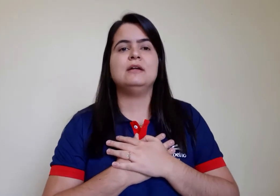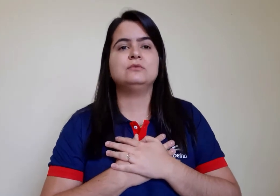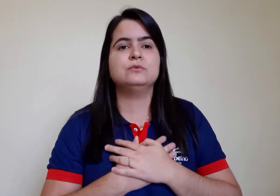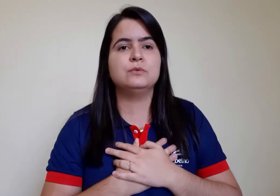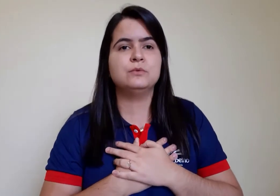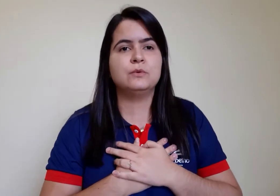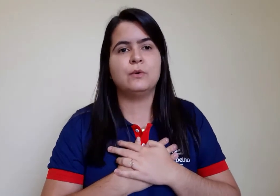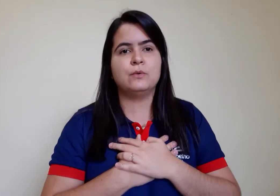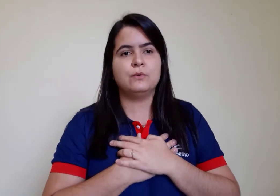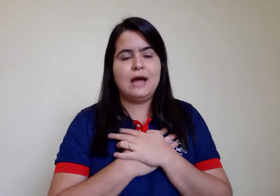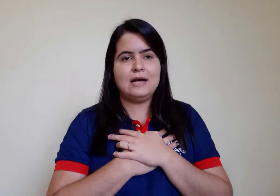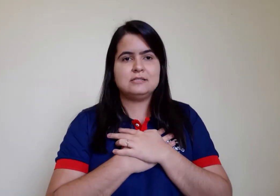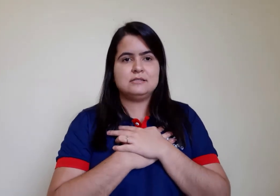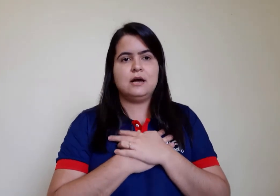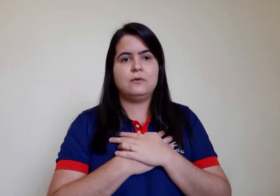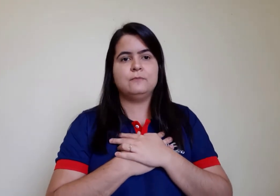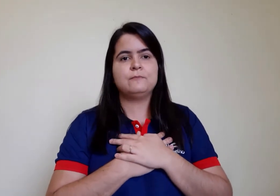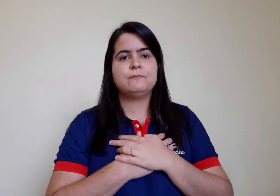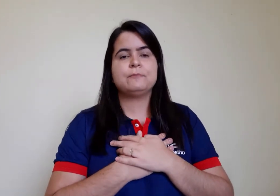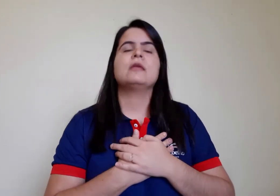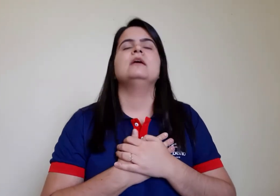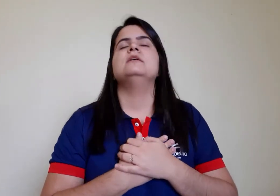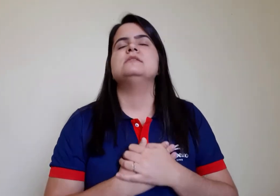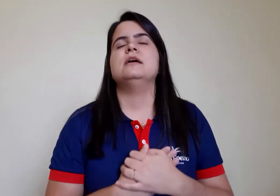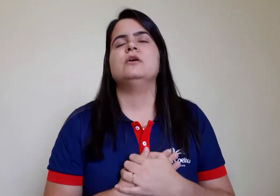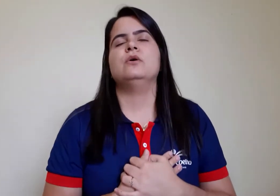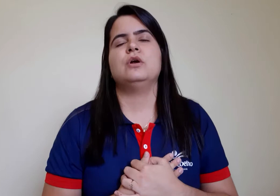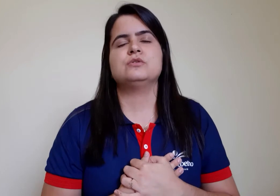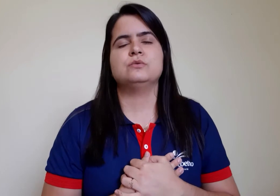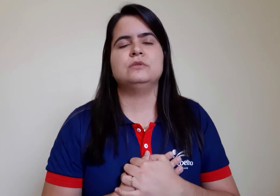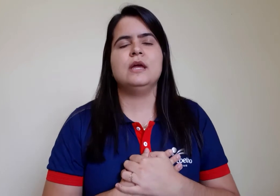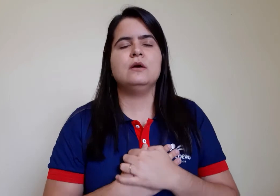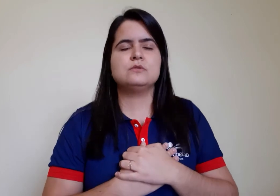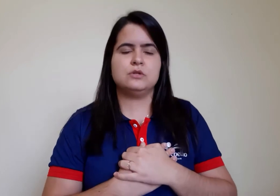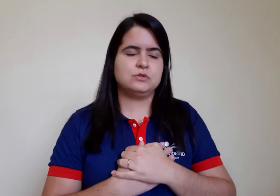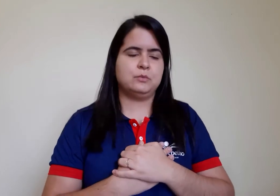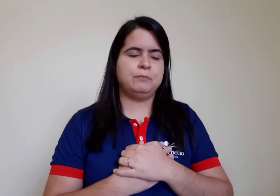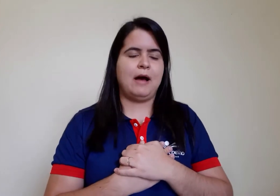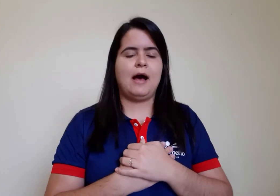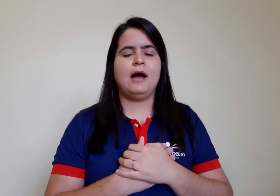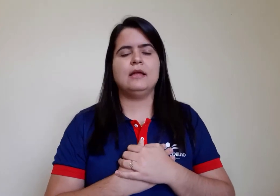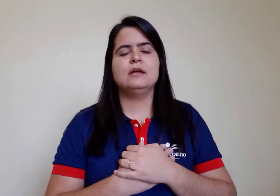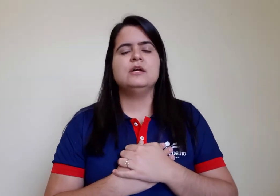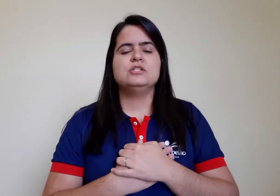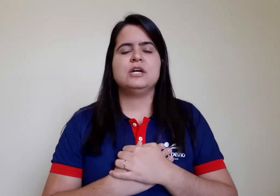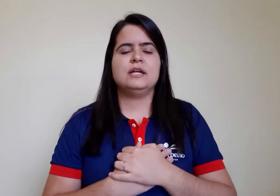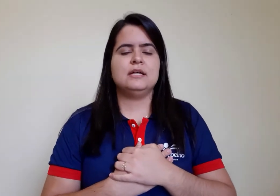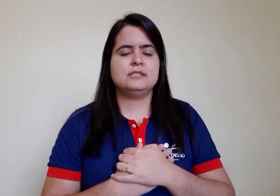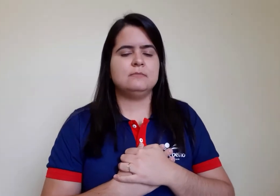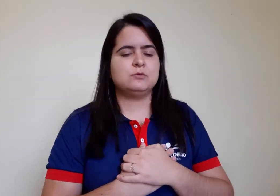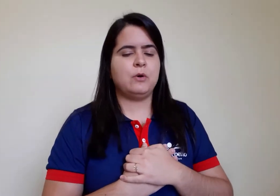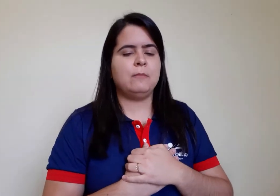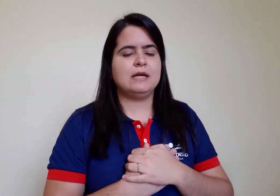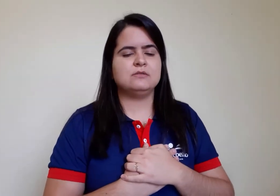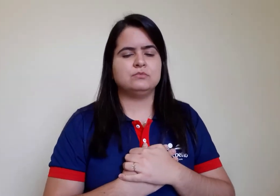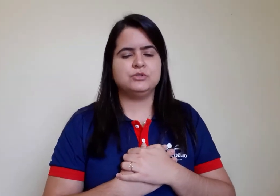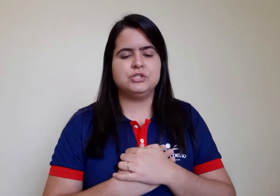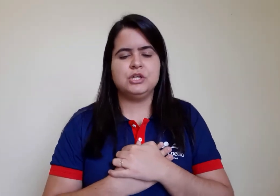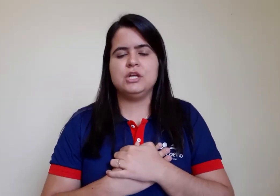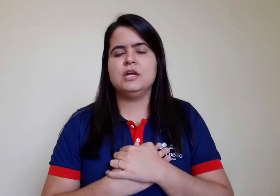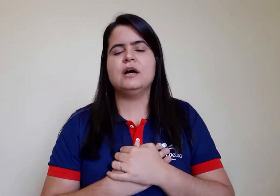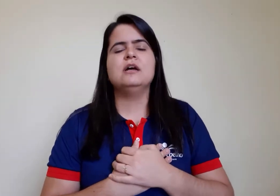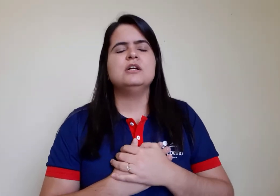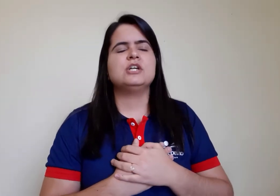juntinhas perto do coração. Senhor, nosso Deus, nosso Pai, te agradecemos por mais